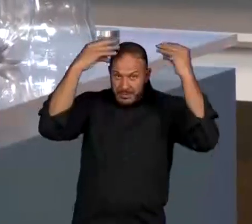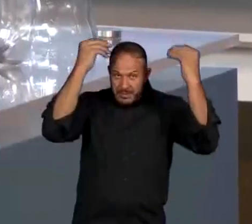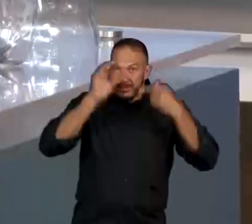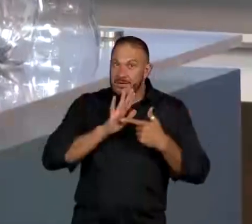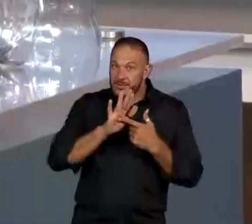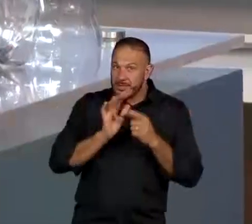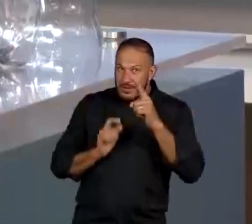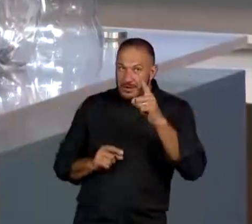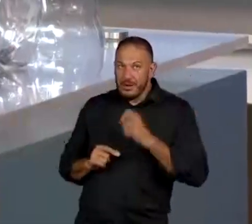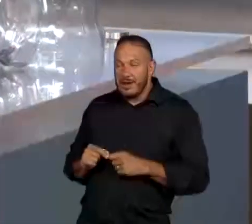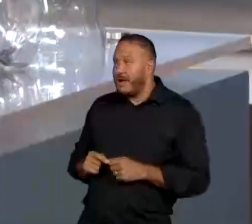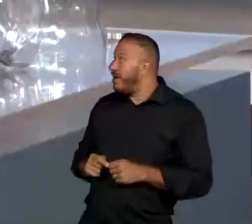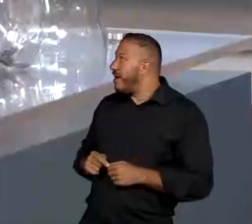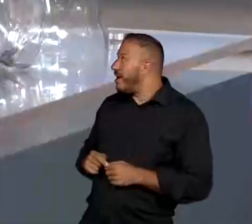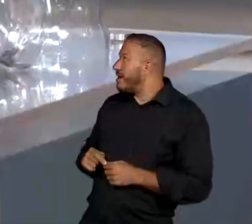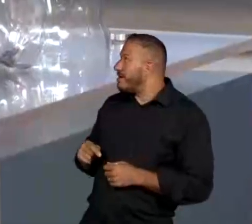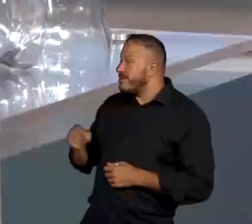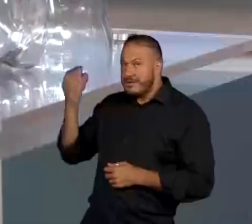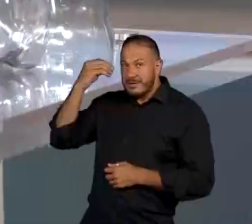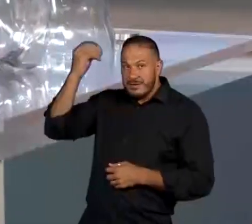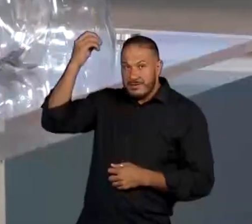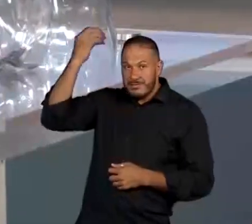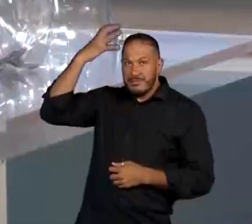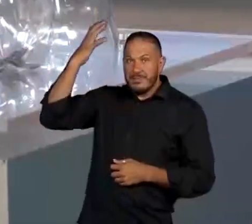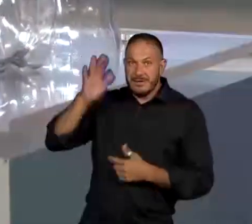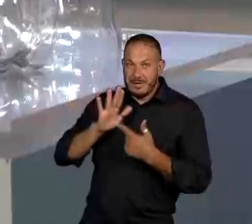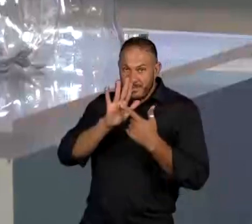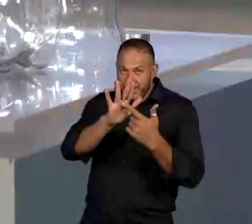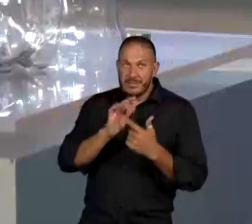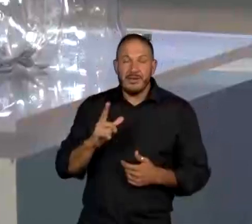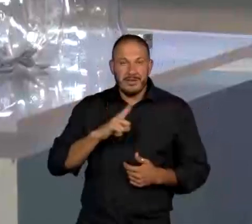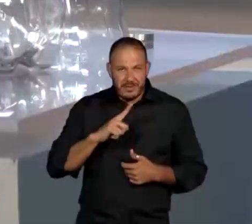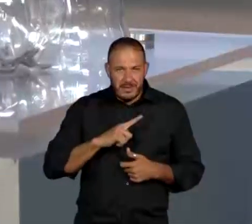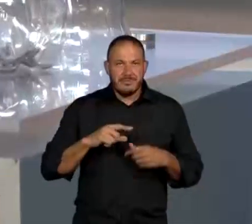nós temos serragem, aí nós temos terra,